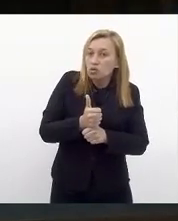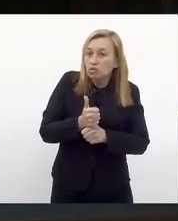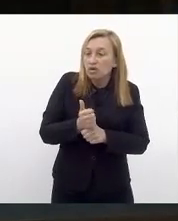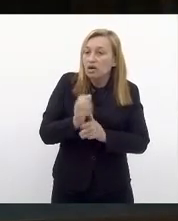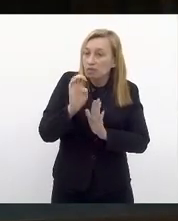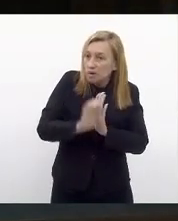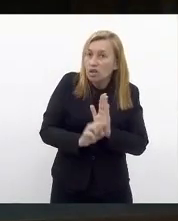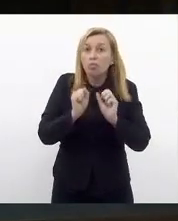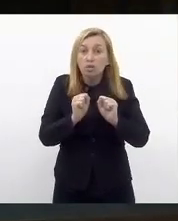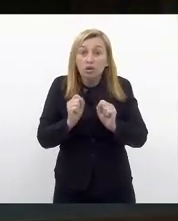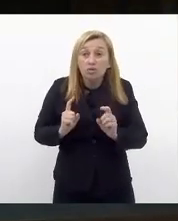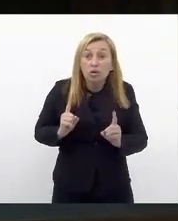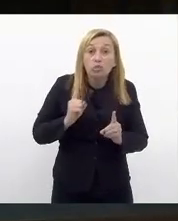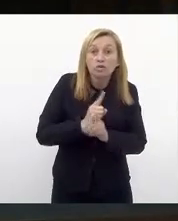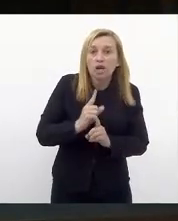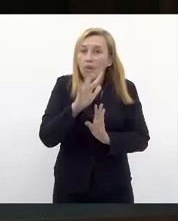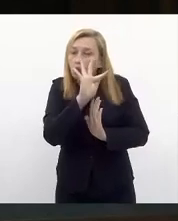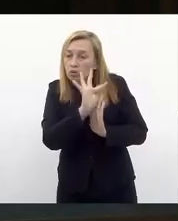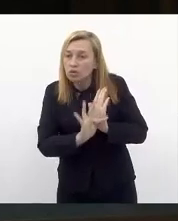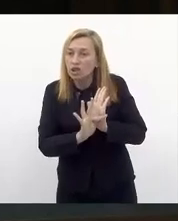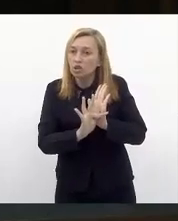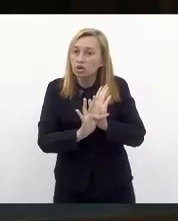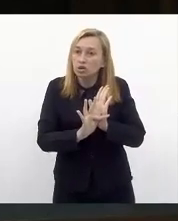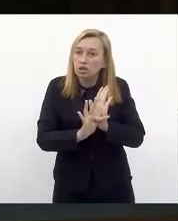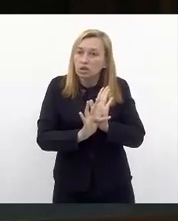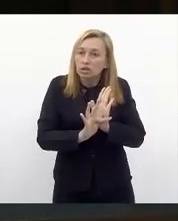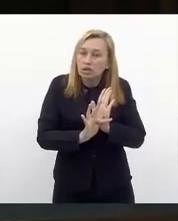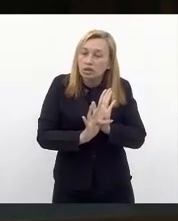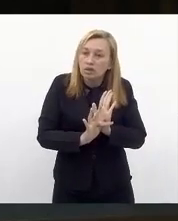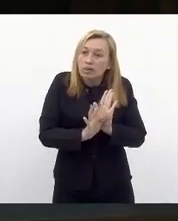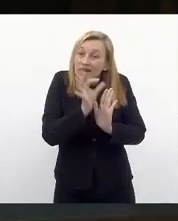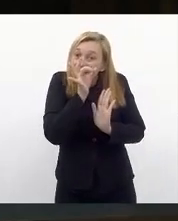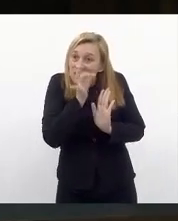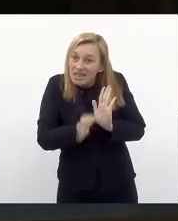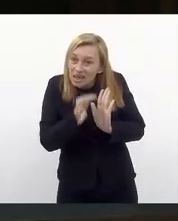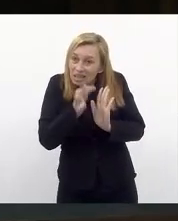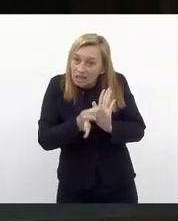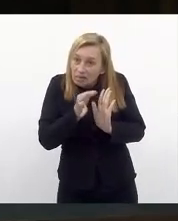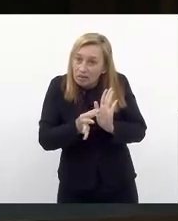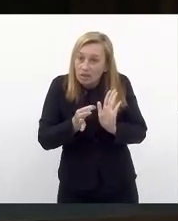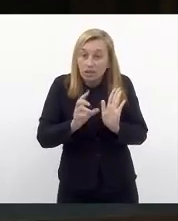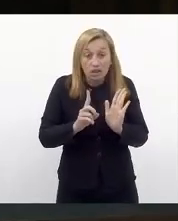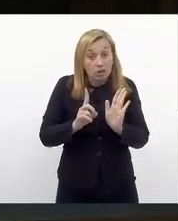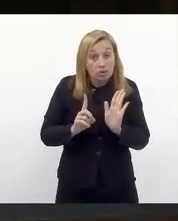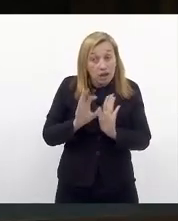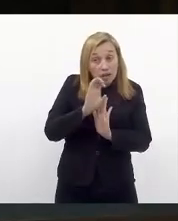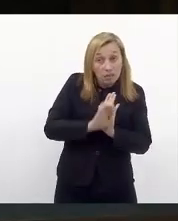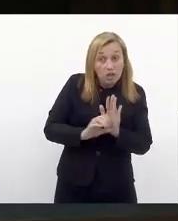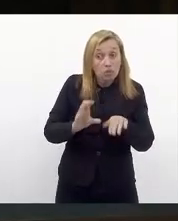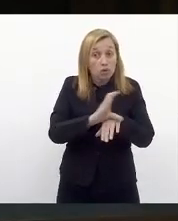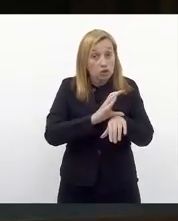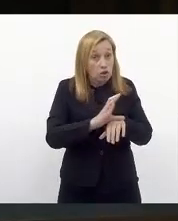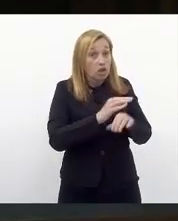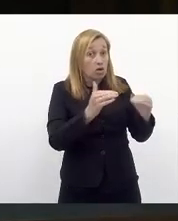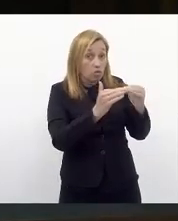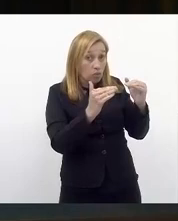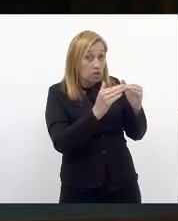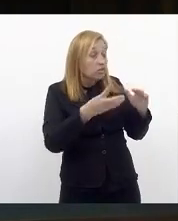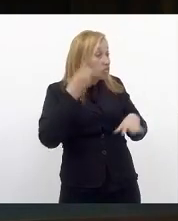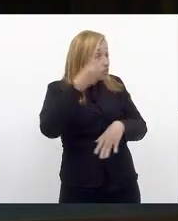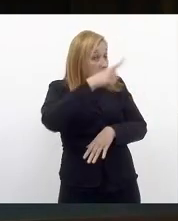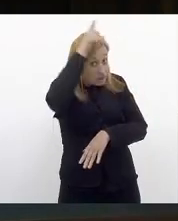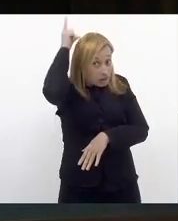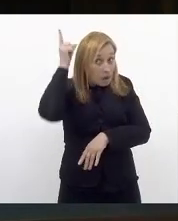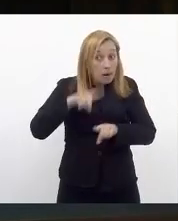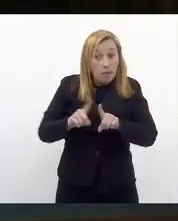não podemos achar um texto para especificamente não na emenda condicionar eu quero concordar conectado escola